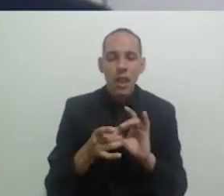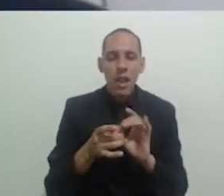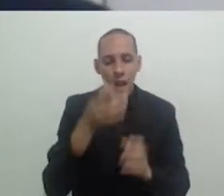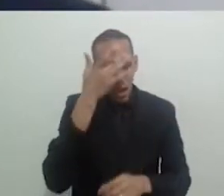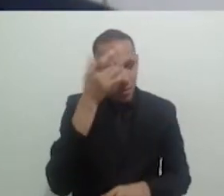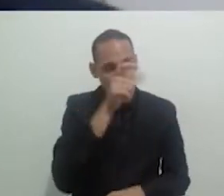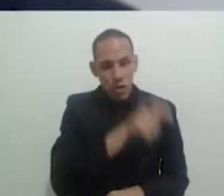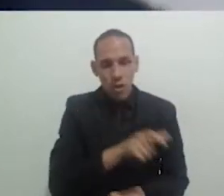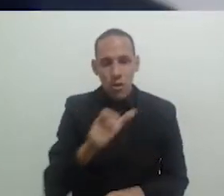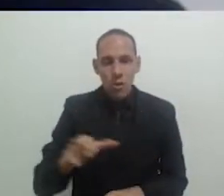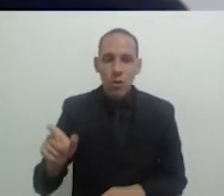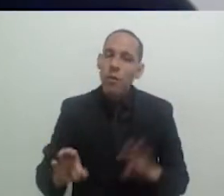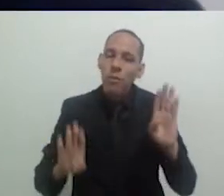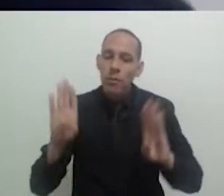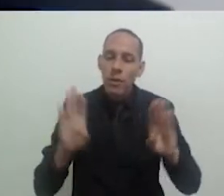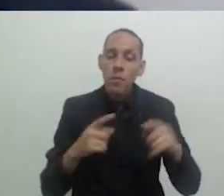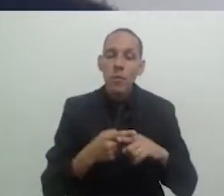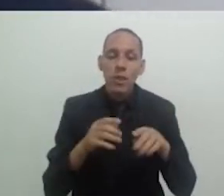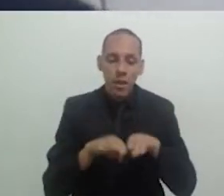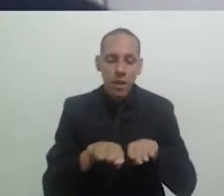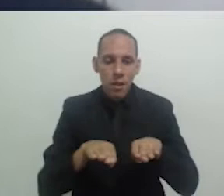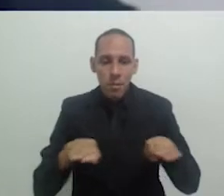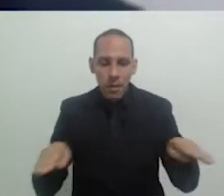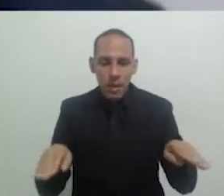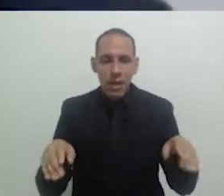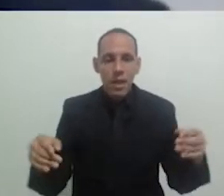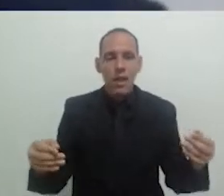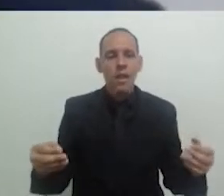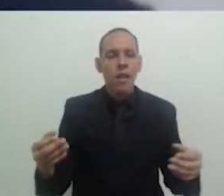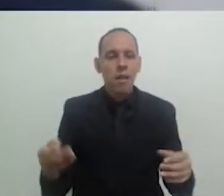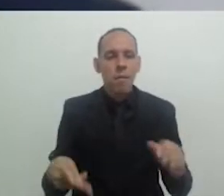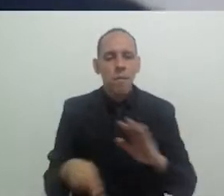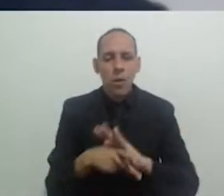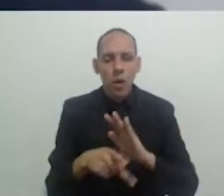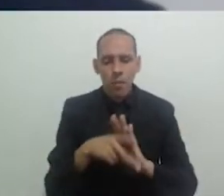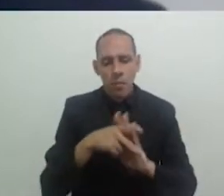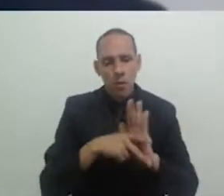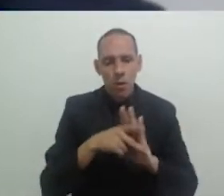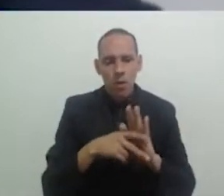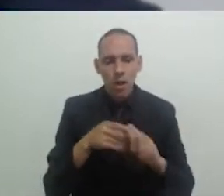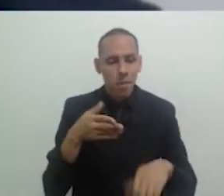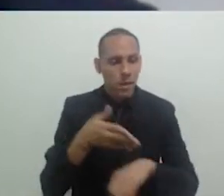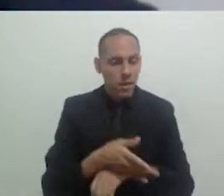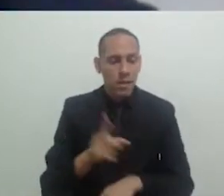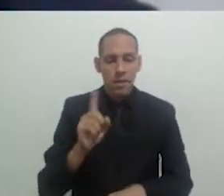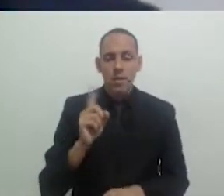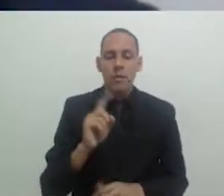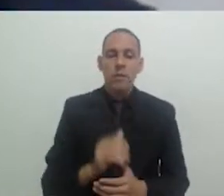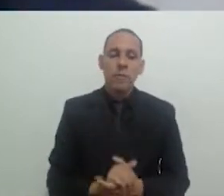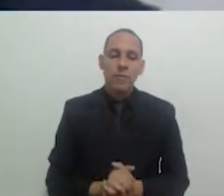não participam da elaboração do projeto básico, termo de referência, minuto de contrato, dentre outros.